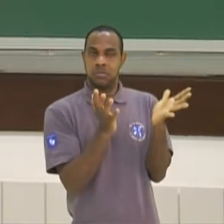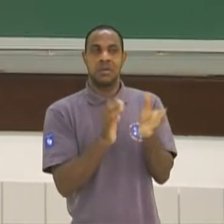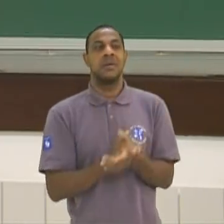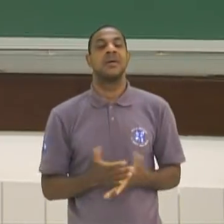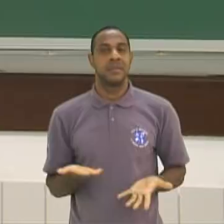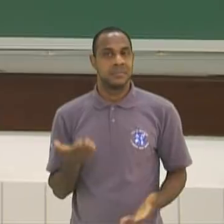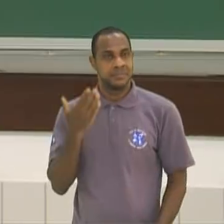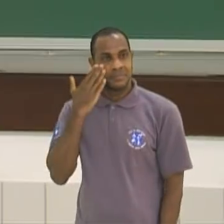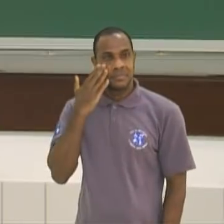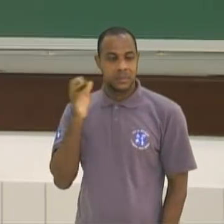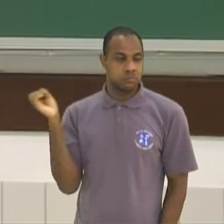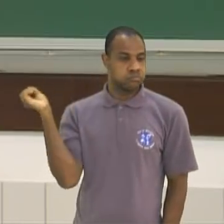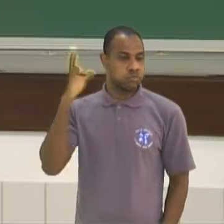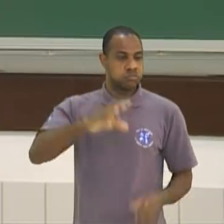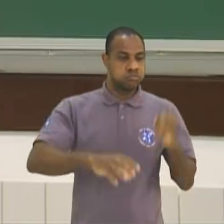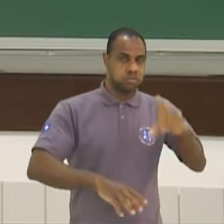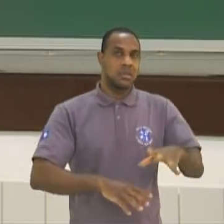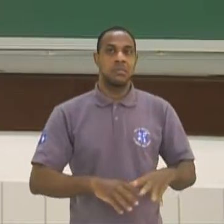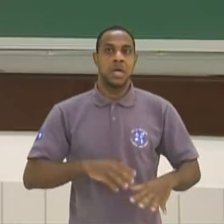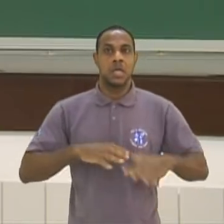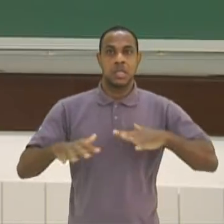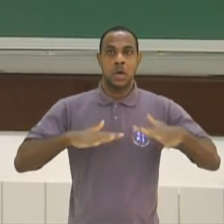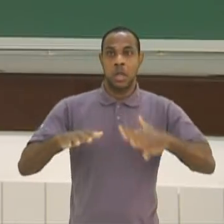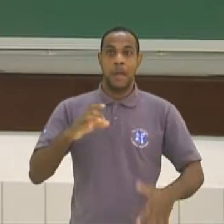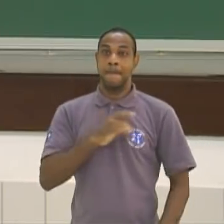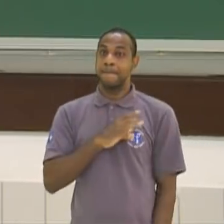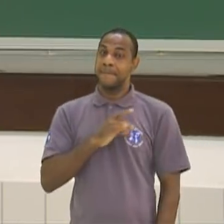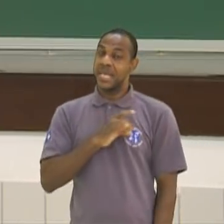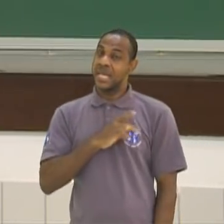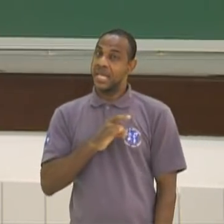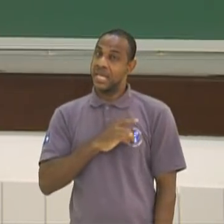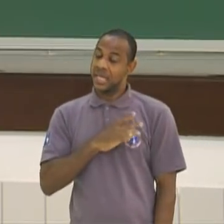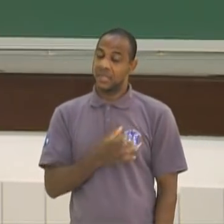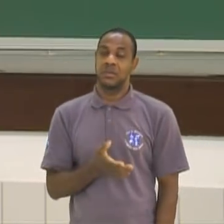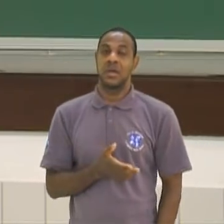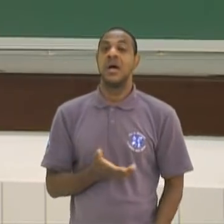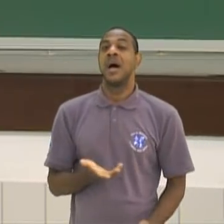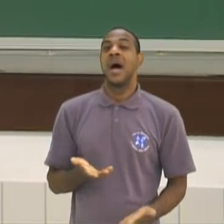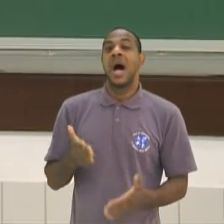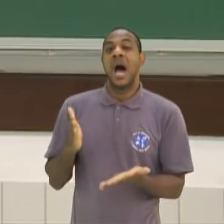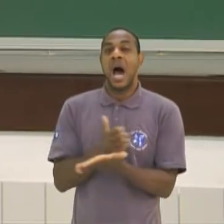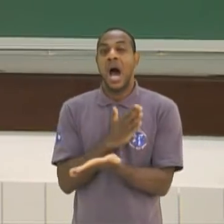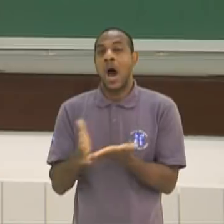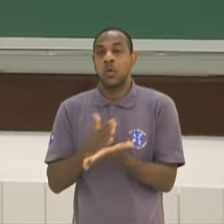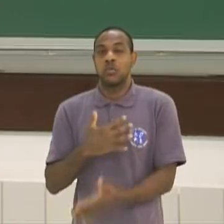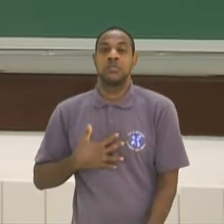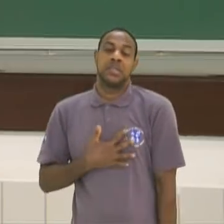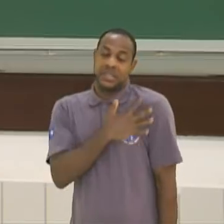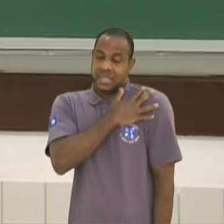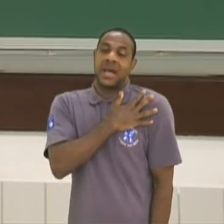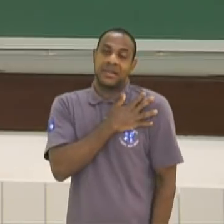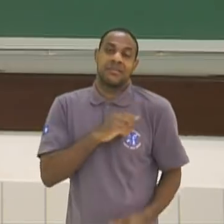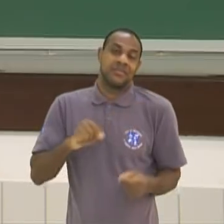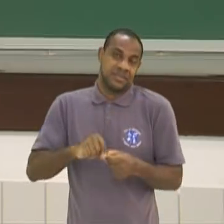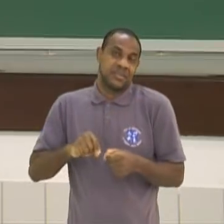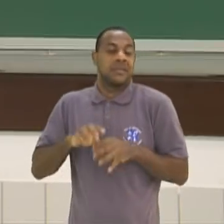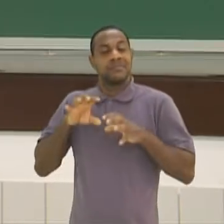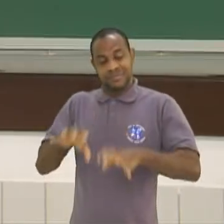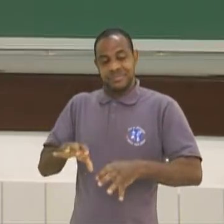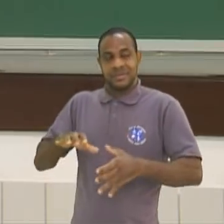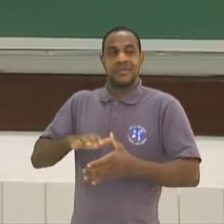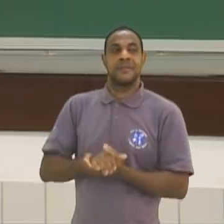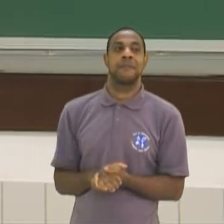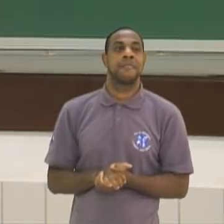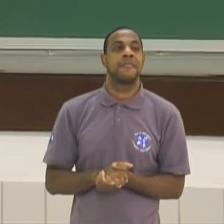Então, episódios de terrorismo praticado por alguns militares desse setor da linha dura, contrários à transição